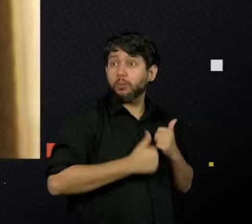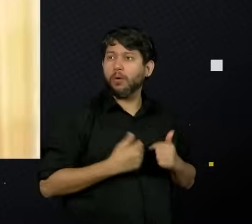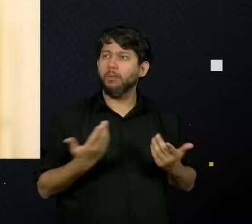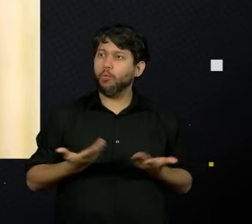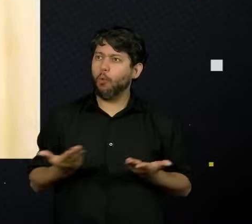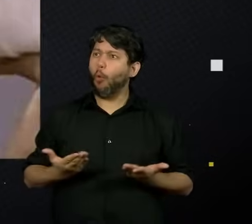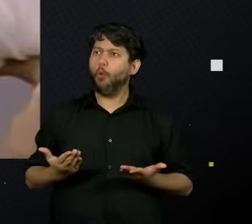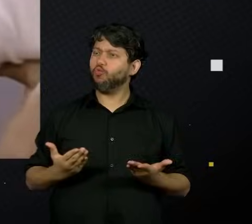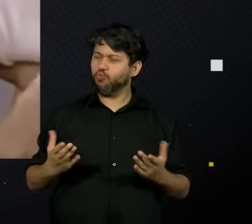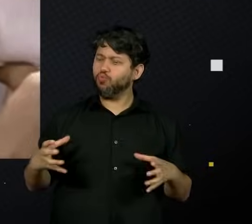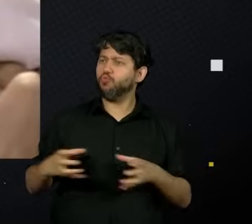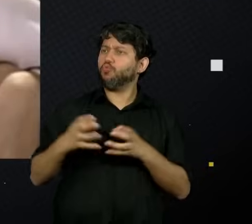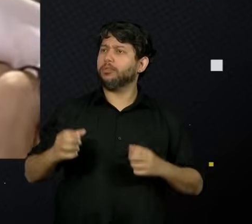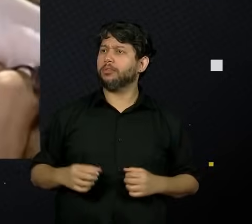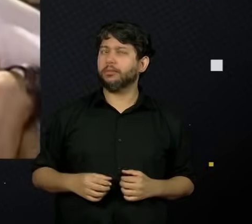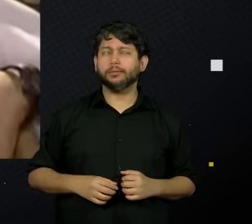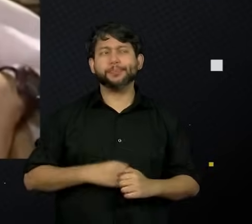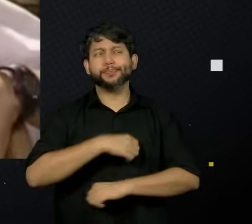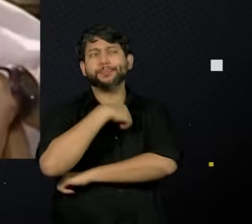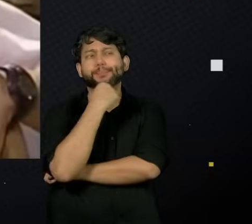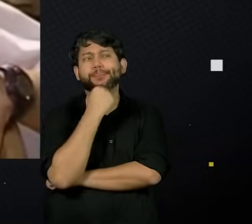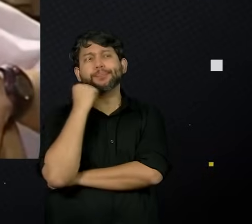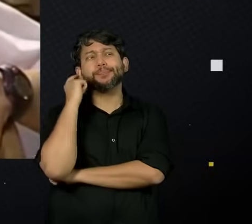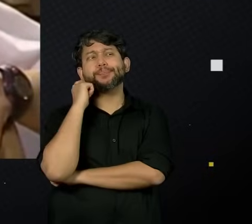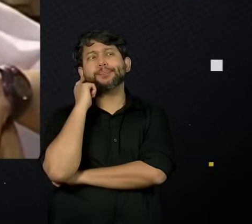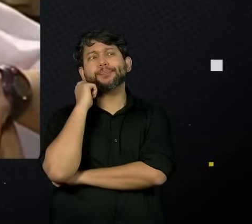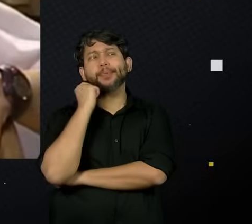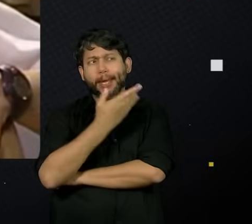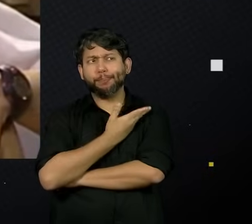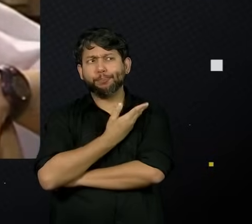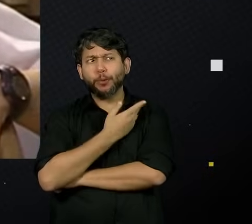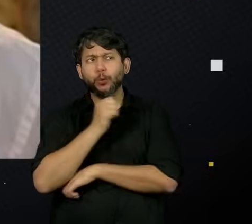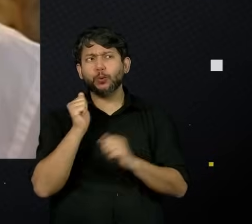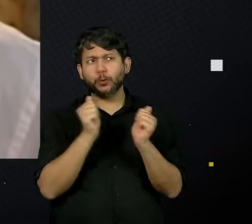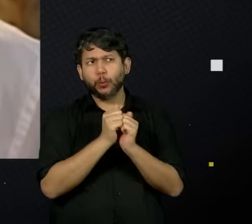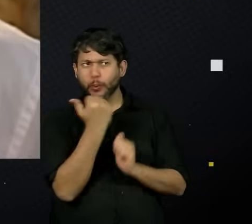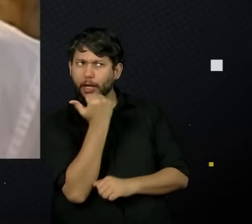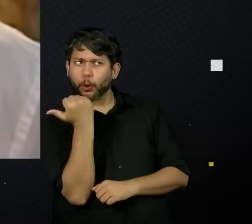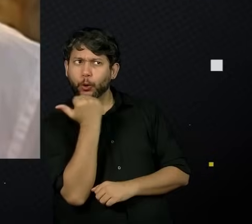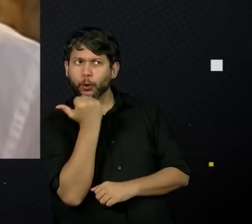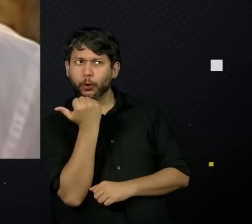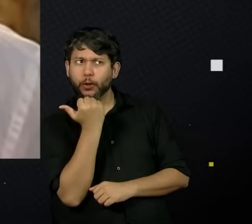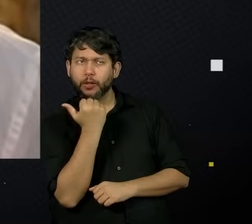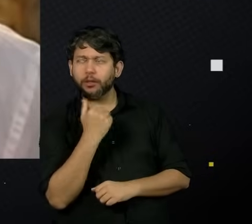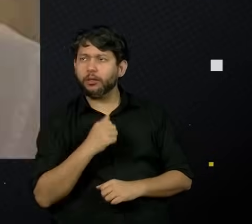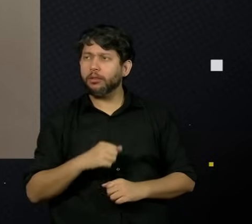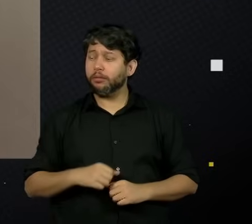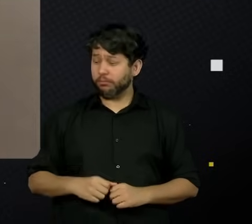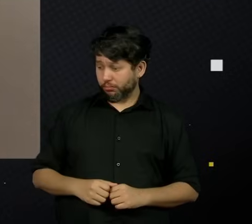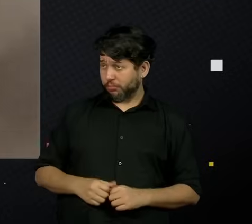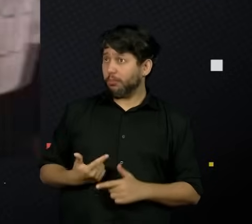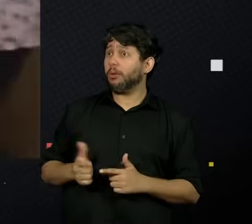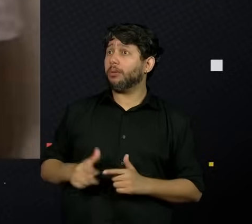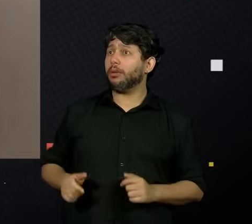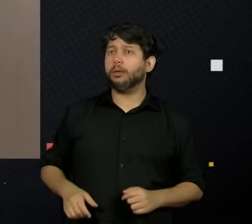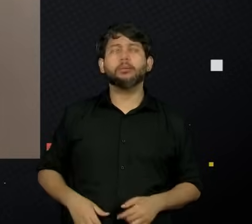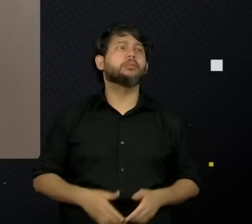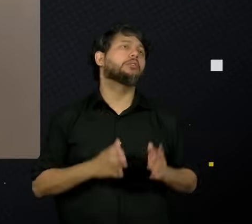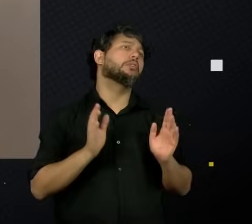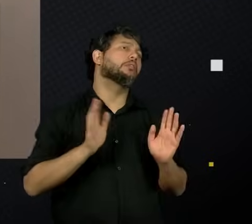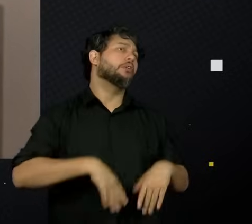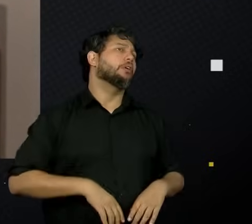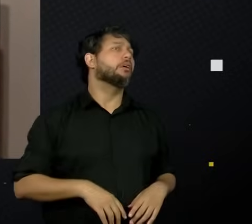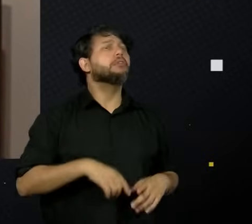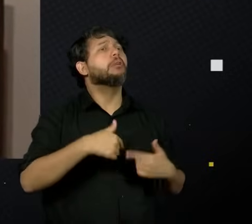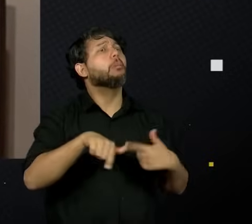hoje. Sei, e o Chino vai dar uma carona pro senhor no caminhão de gás? E se fosse? Pai, o senhor não precisa